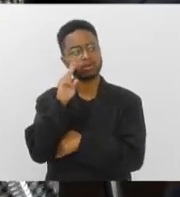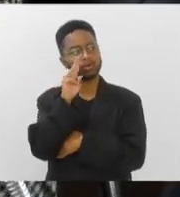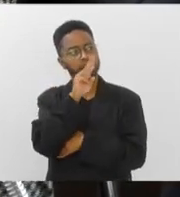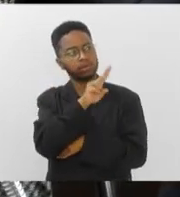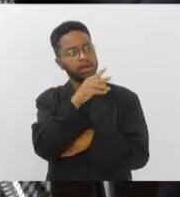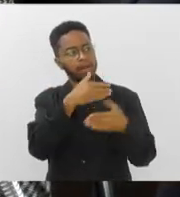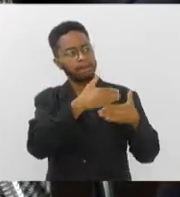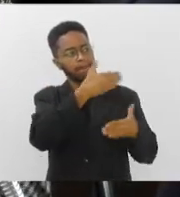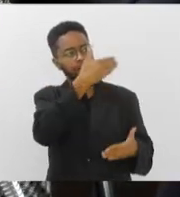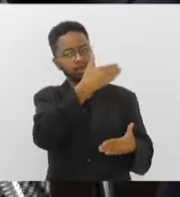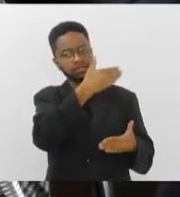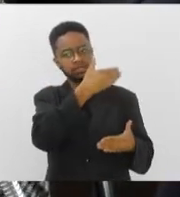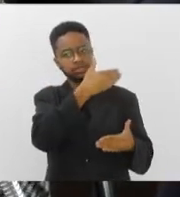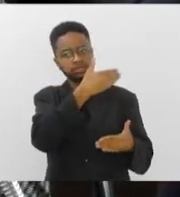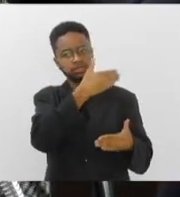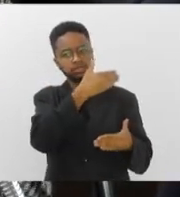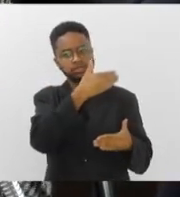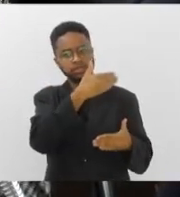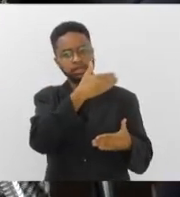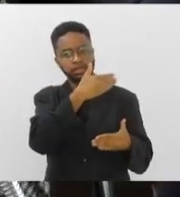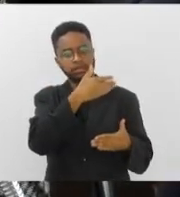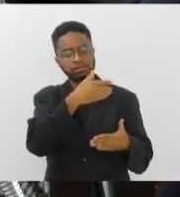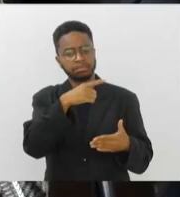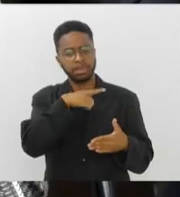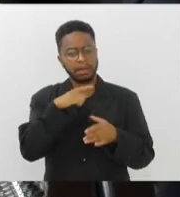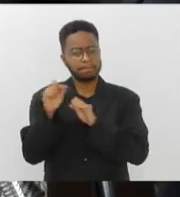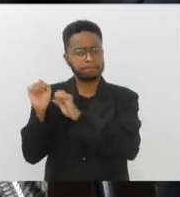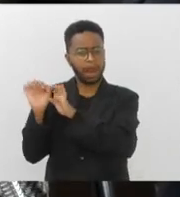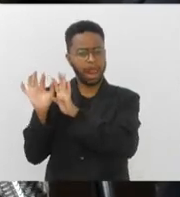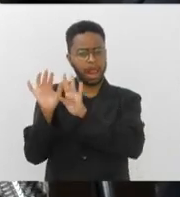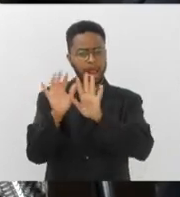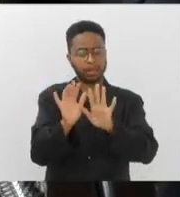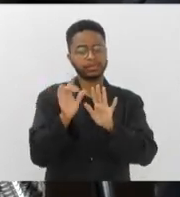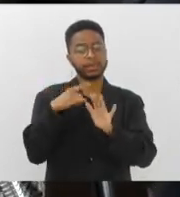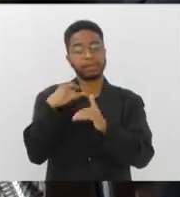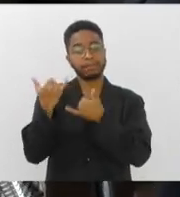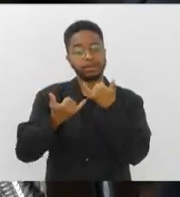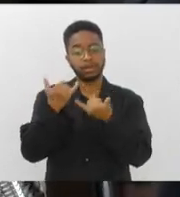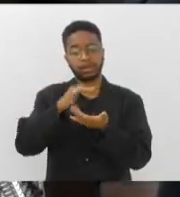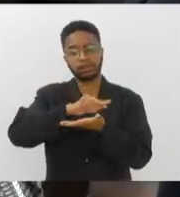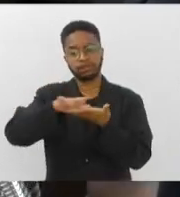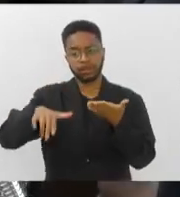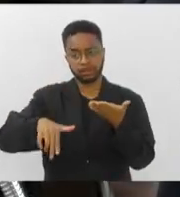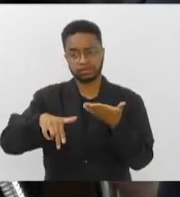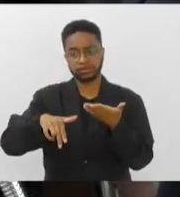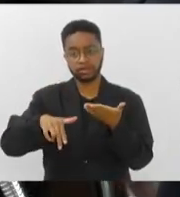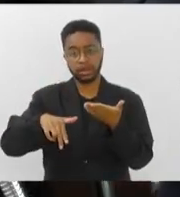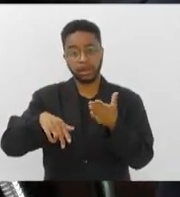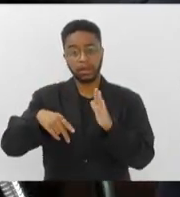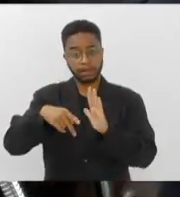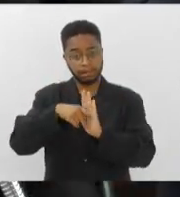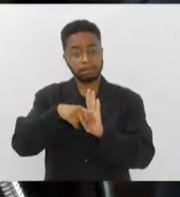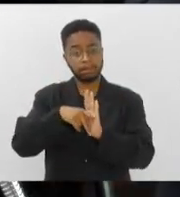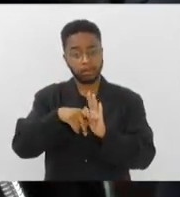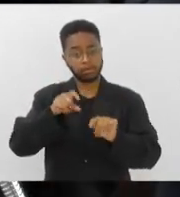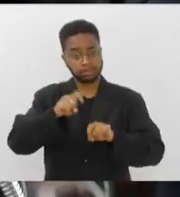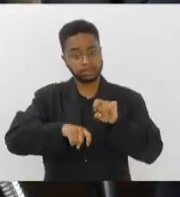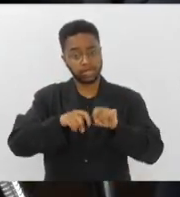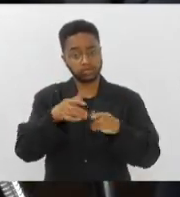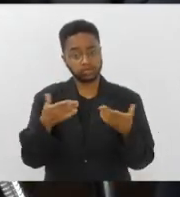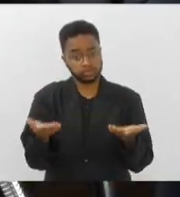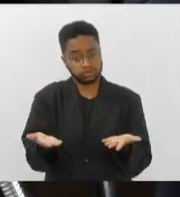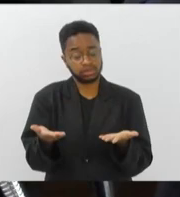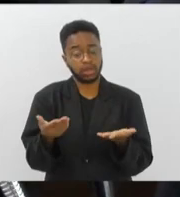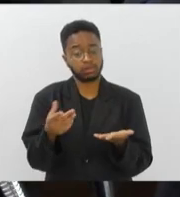para uma parede... Tinha um vibrador. Estava lotado, né, de brinquedos sexuais. Eróticos. Então, eróticos. Então,